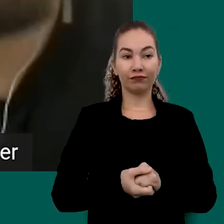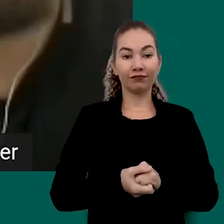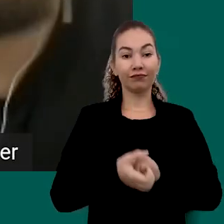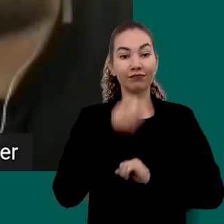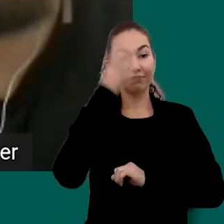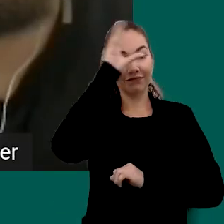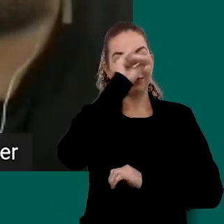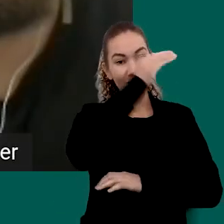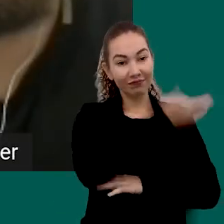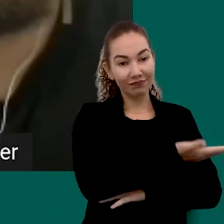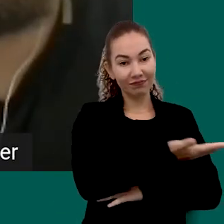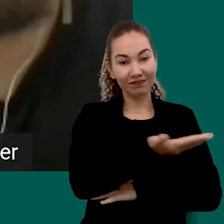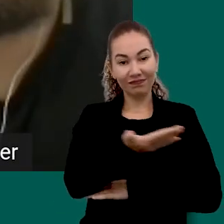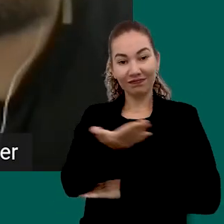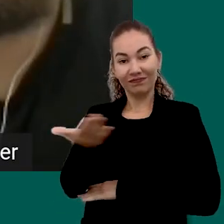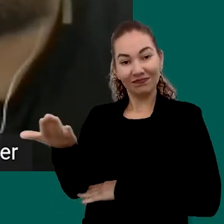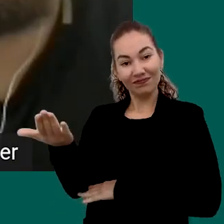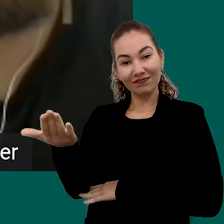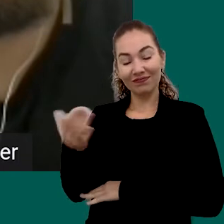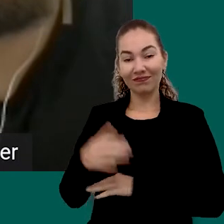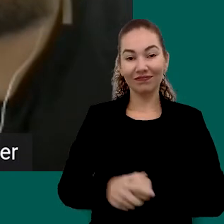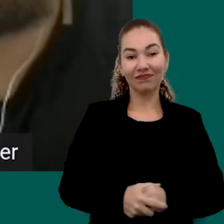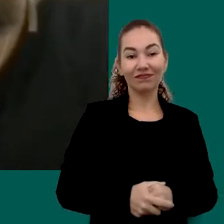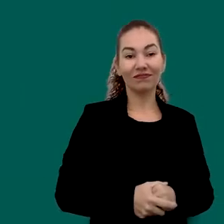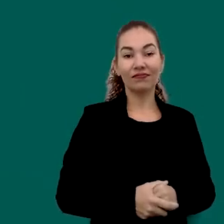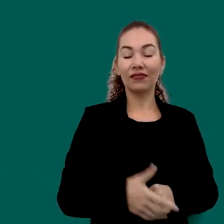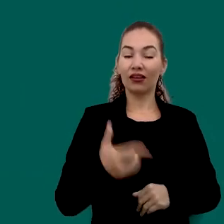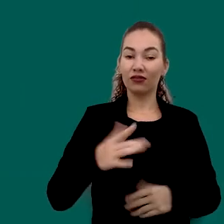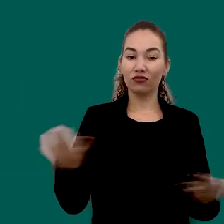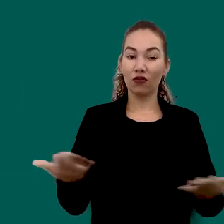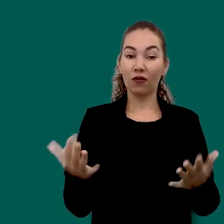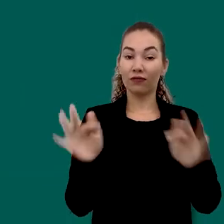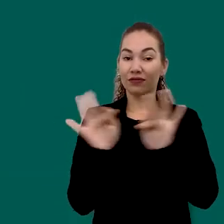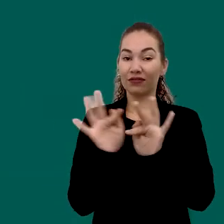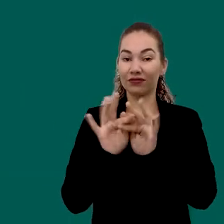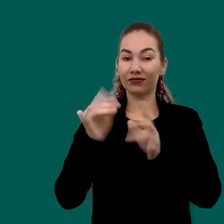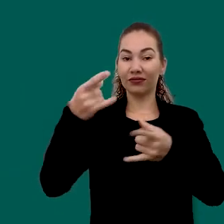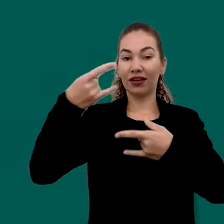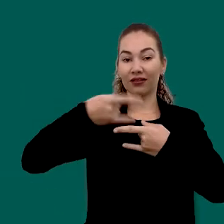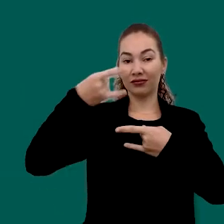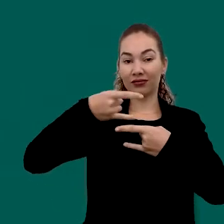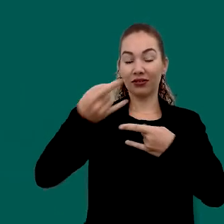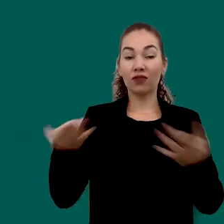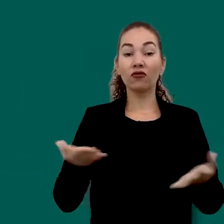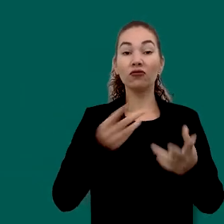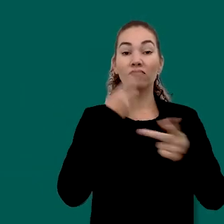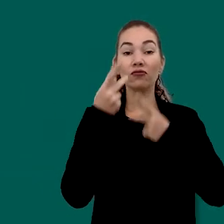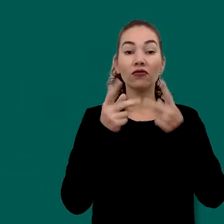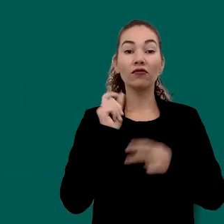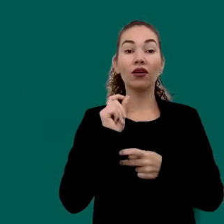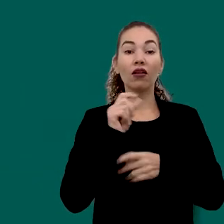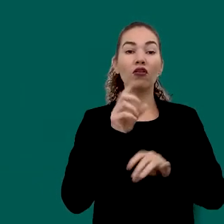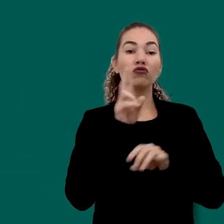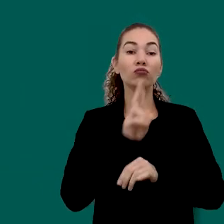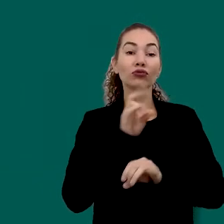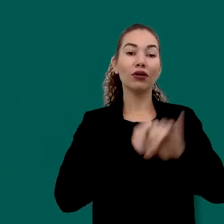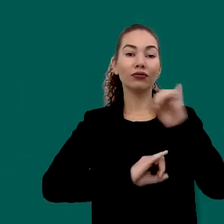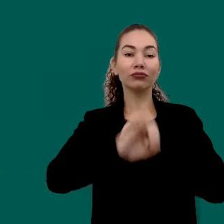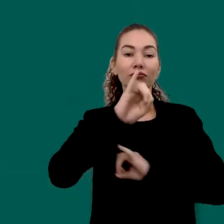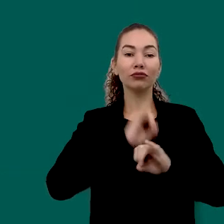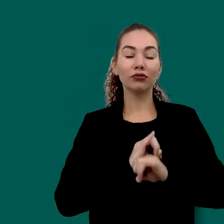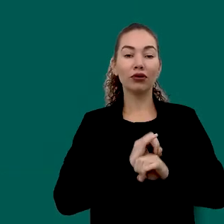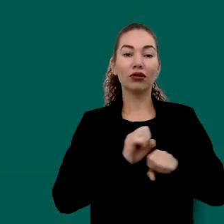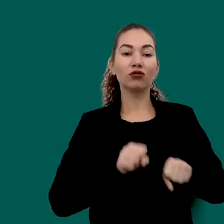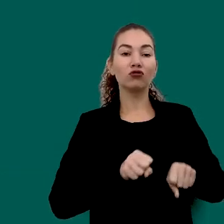Muito boa noite, sejam bem-vindos a nossa mais um Fevale Live. Hoje nós vamos falar sobre a virtualização de supermercados